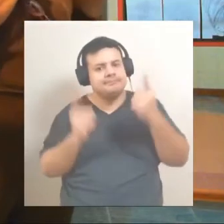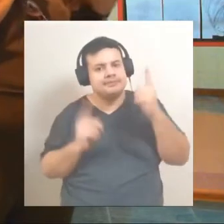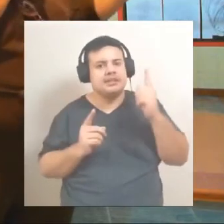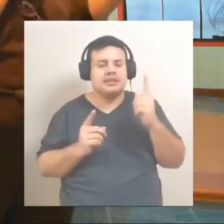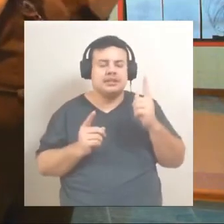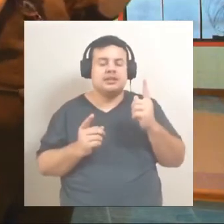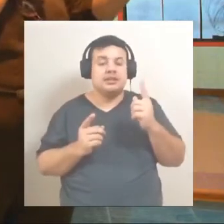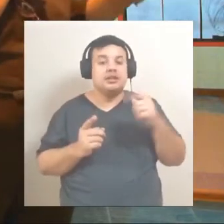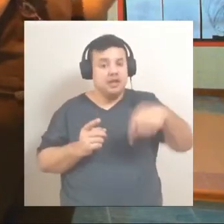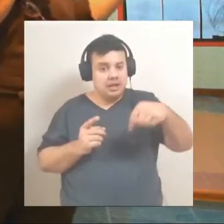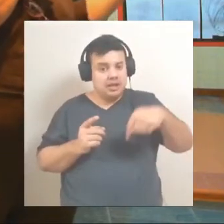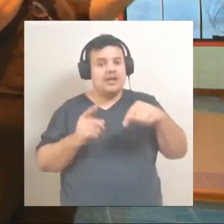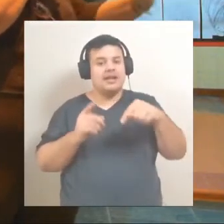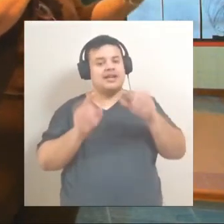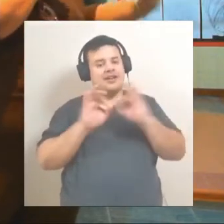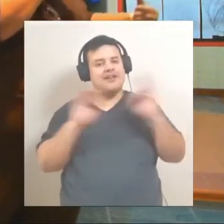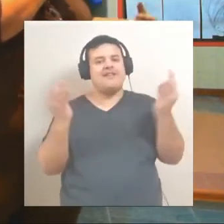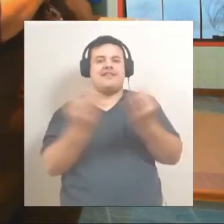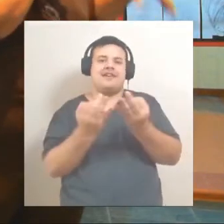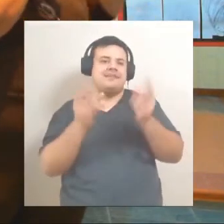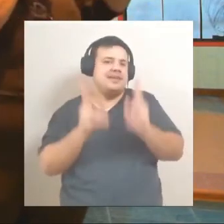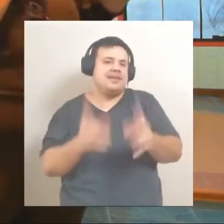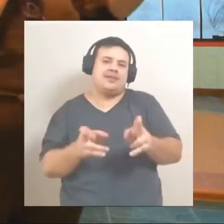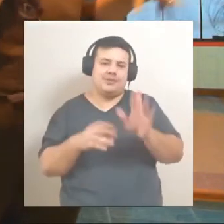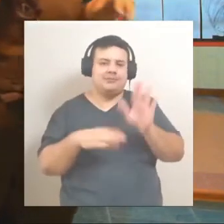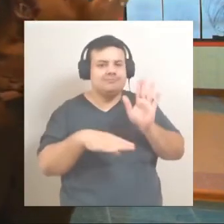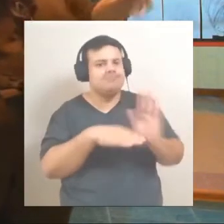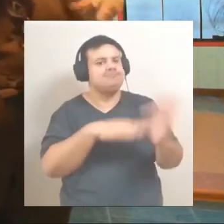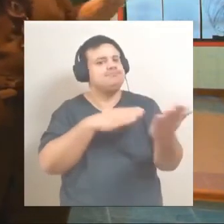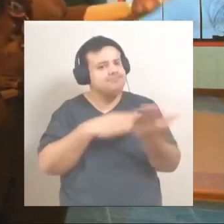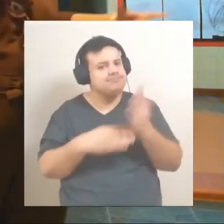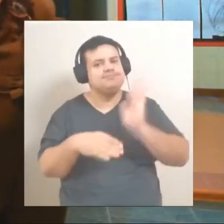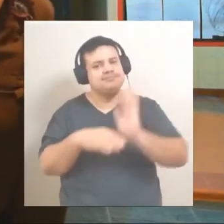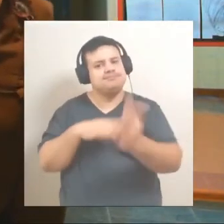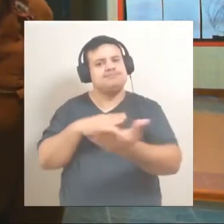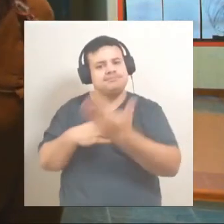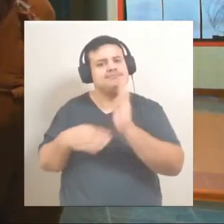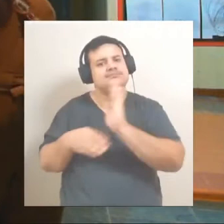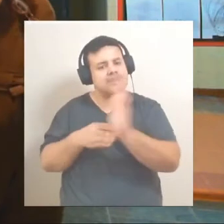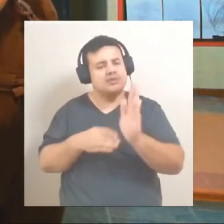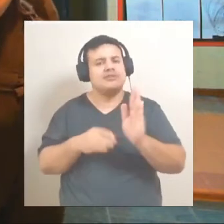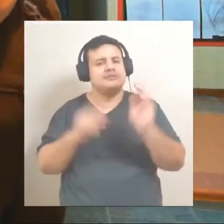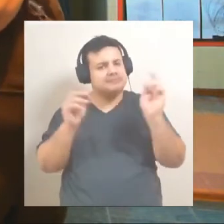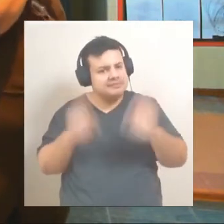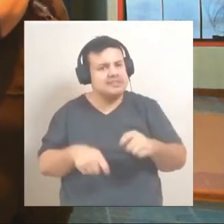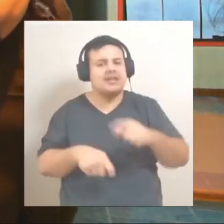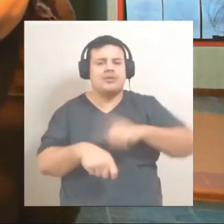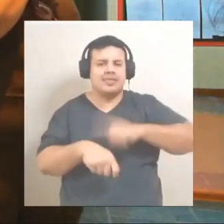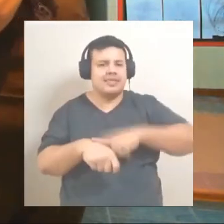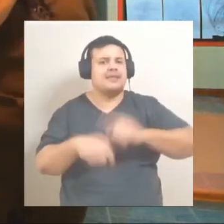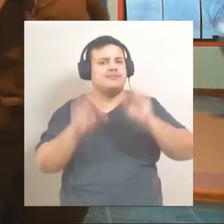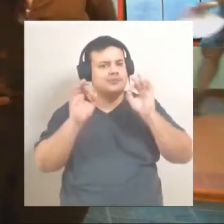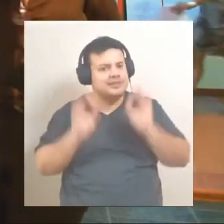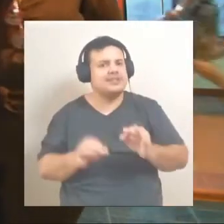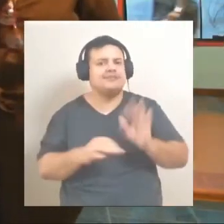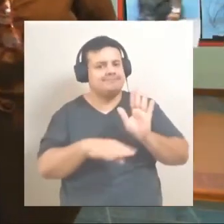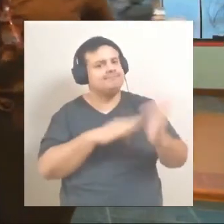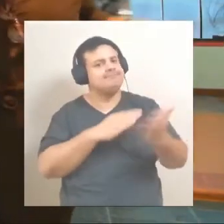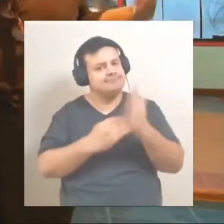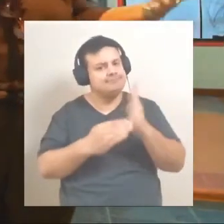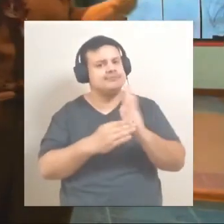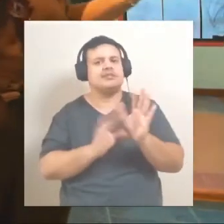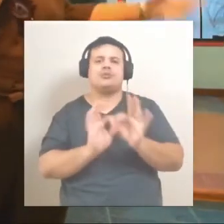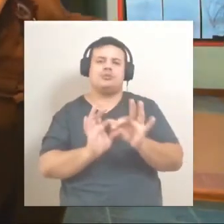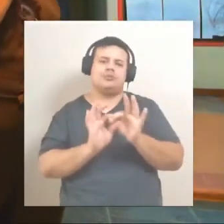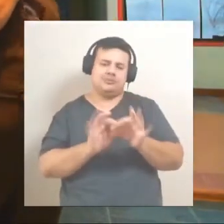Limão. É um ajudando o outro sempre que possível, cada um no seu tempo, na sua hora, mas todo mundo ajudando uns aos outros.